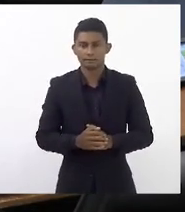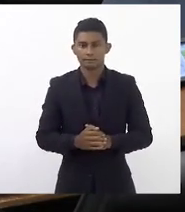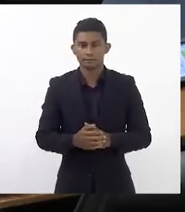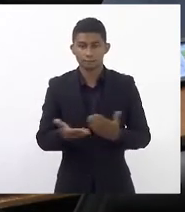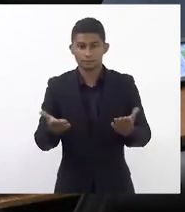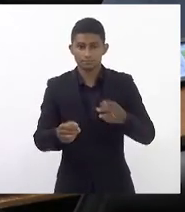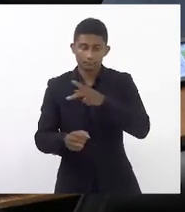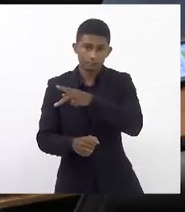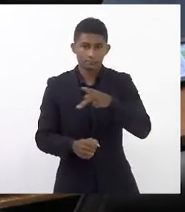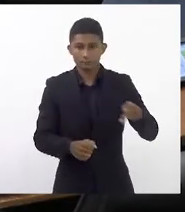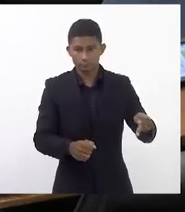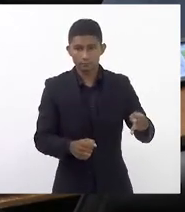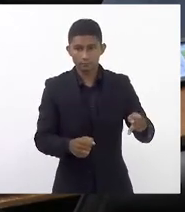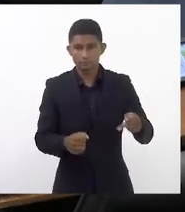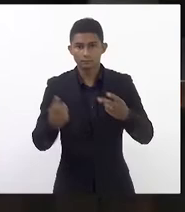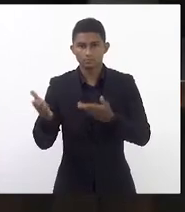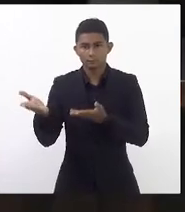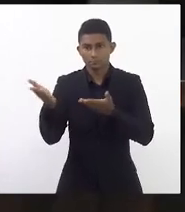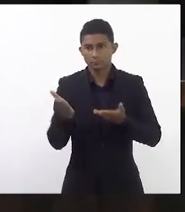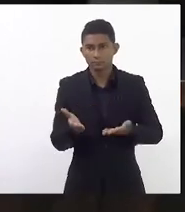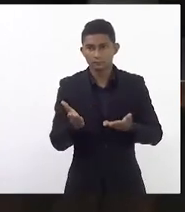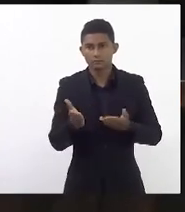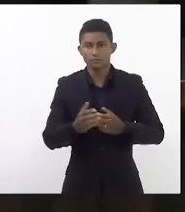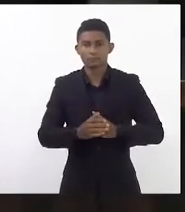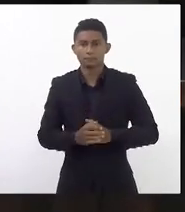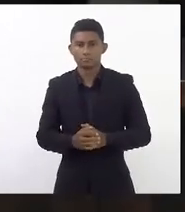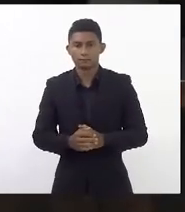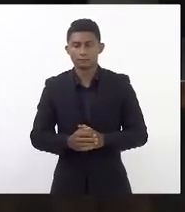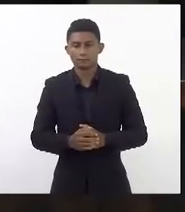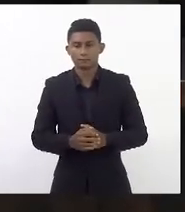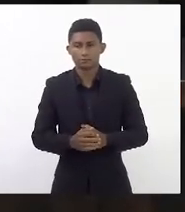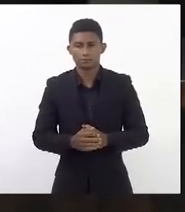A presidência convida o senhor